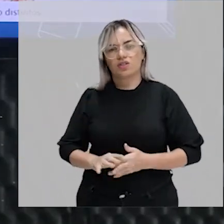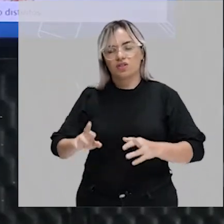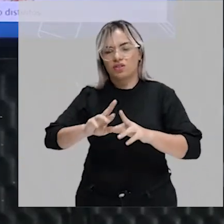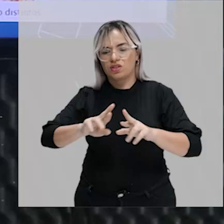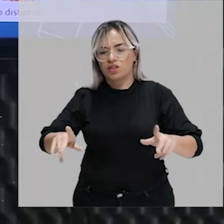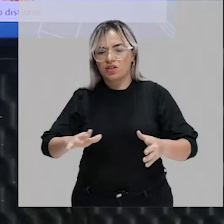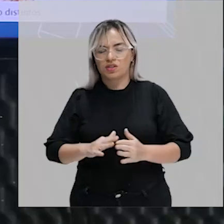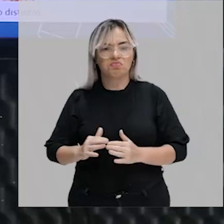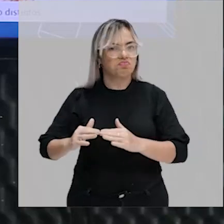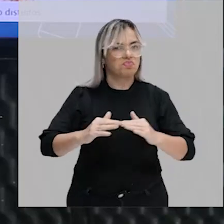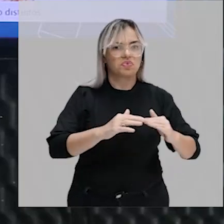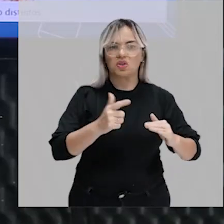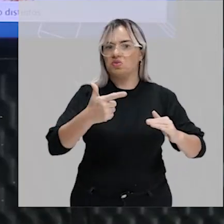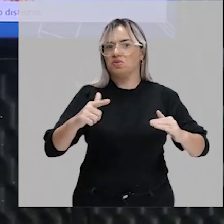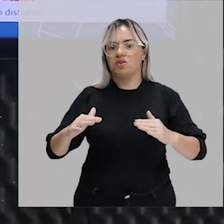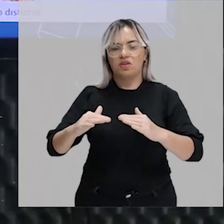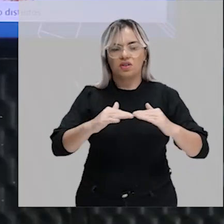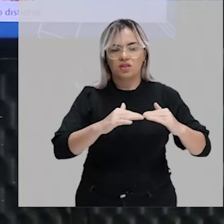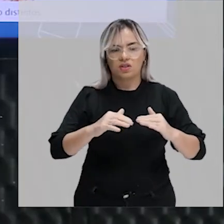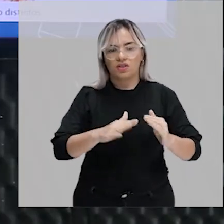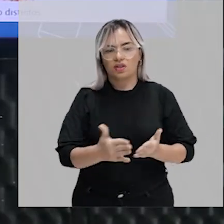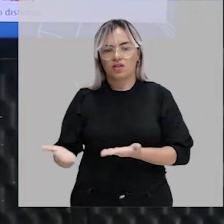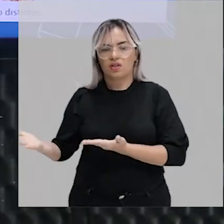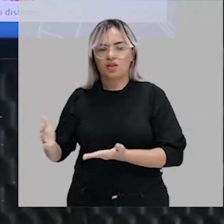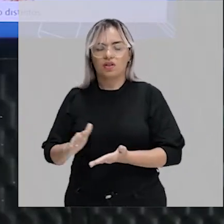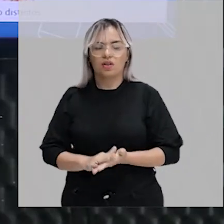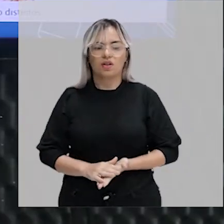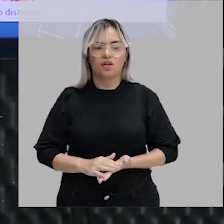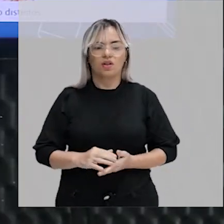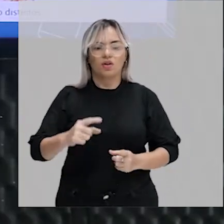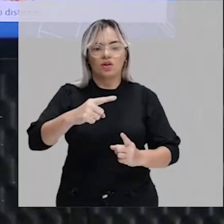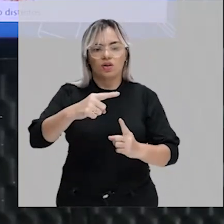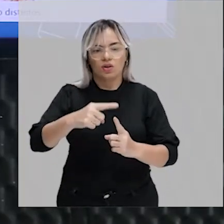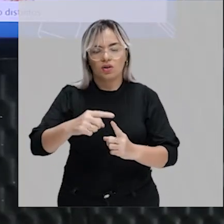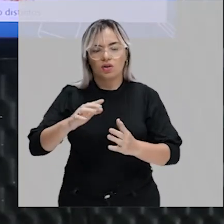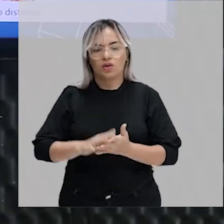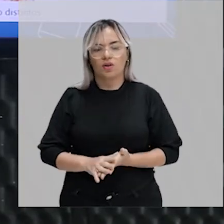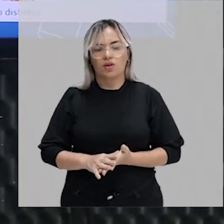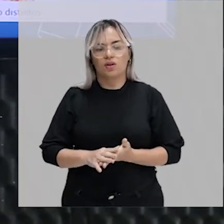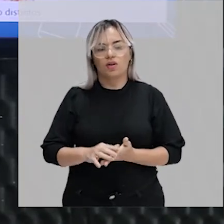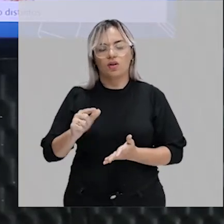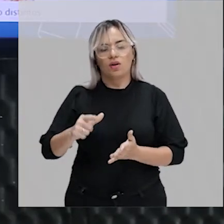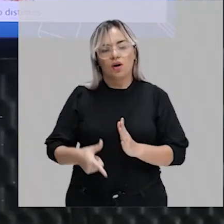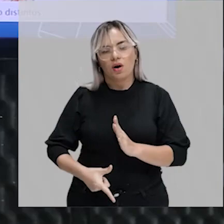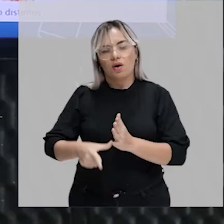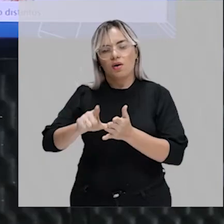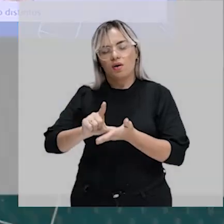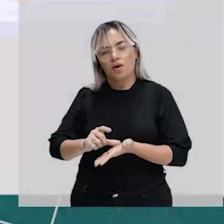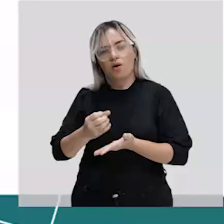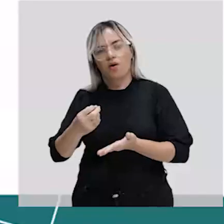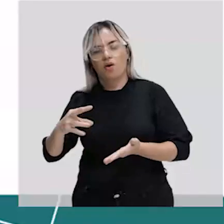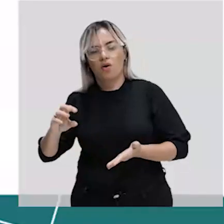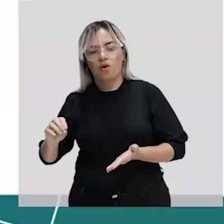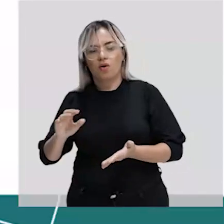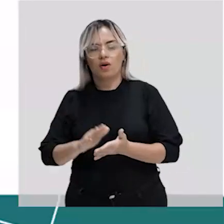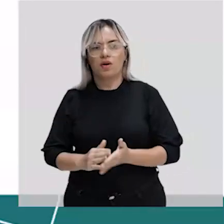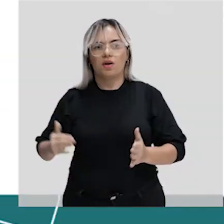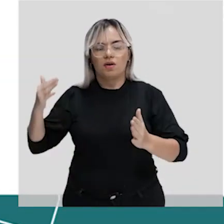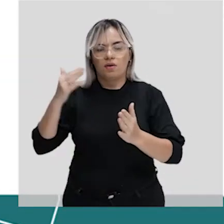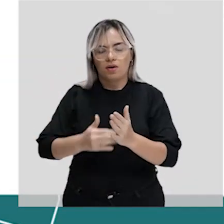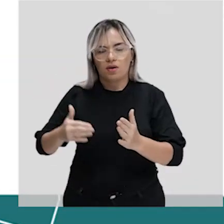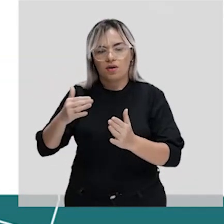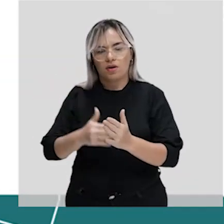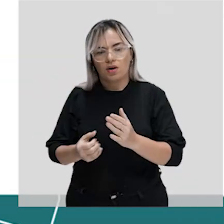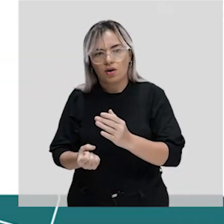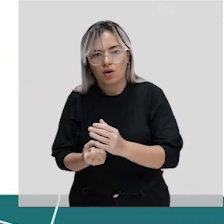essa compatibilidade. Aí, no mecanismo pré-zigótico, eu expliquei para vocês que ele impede a formação do zigoto,